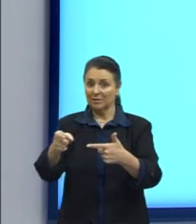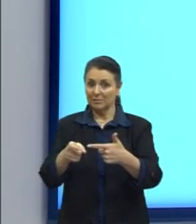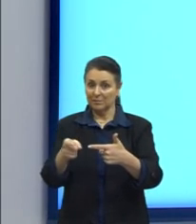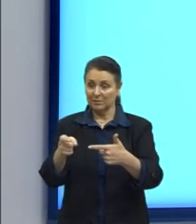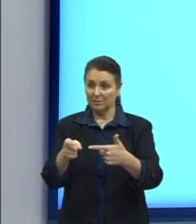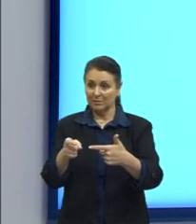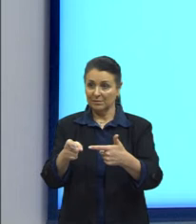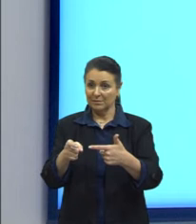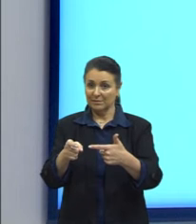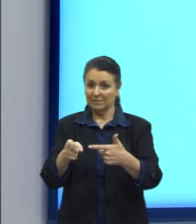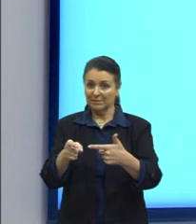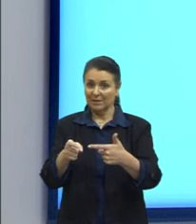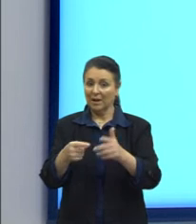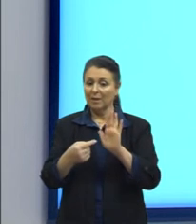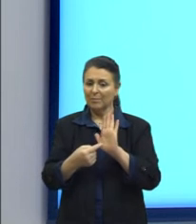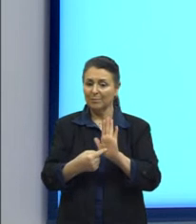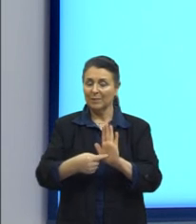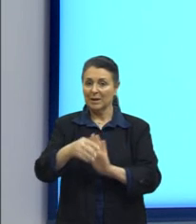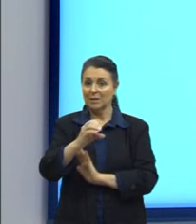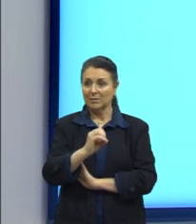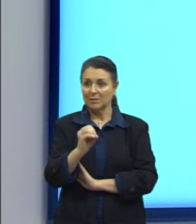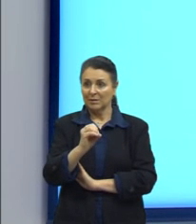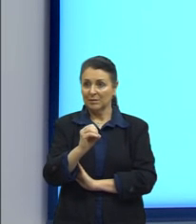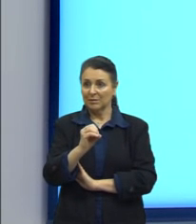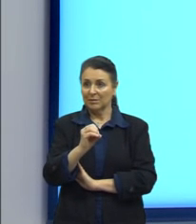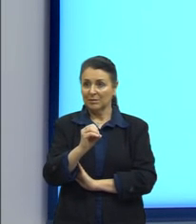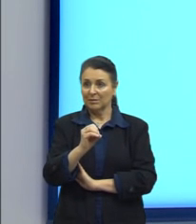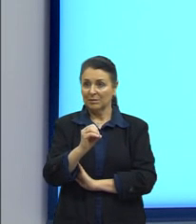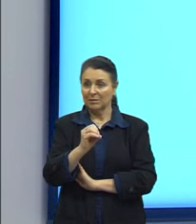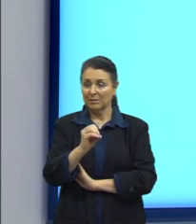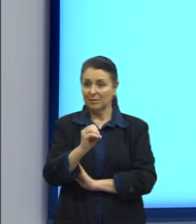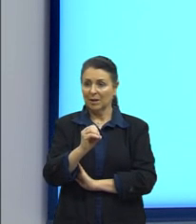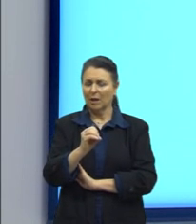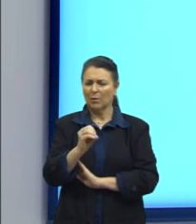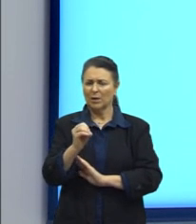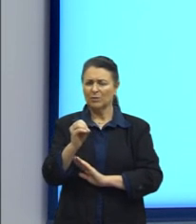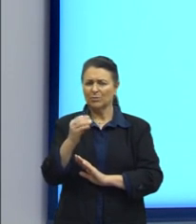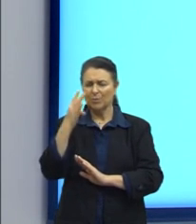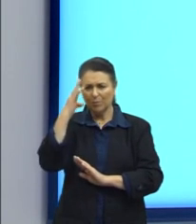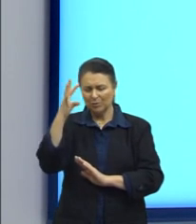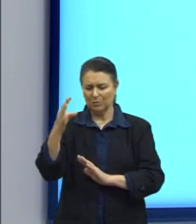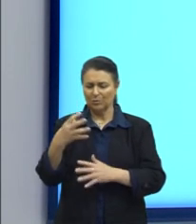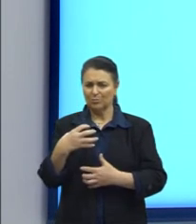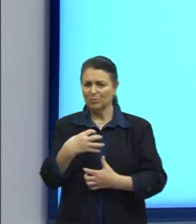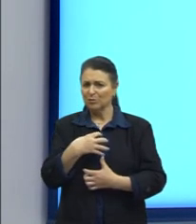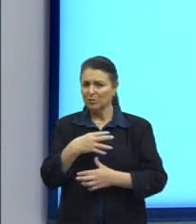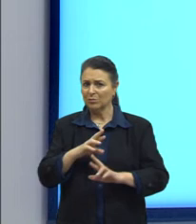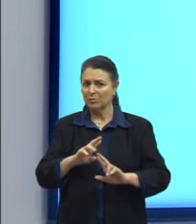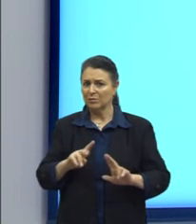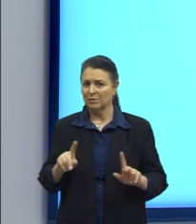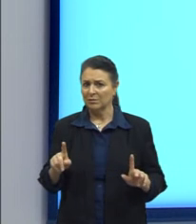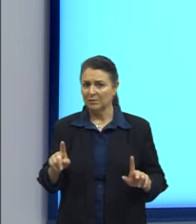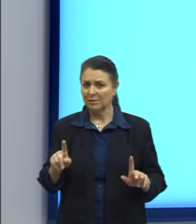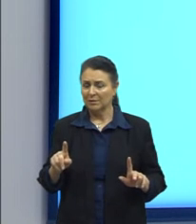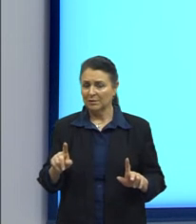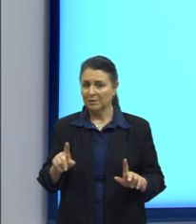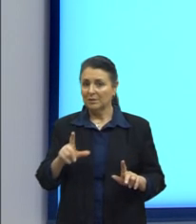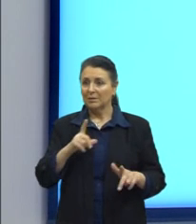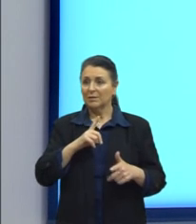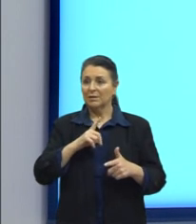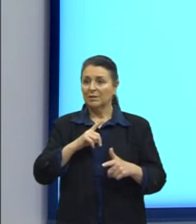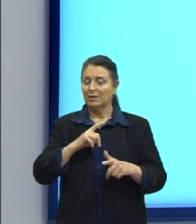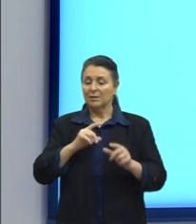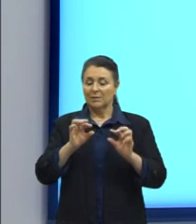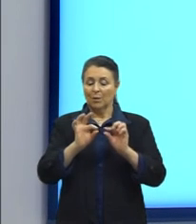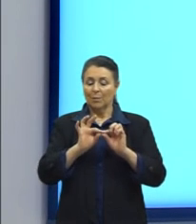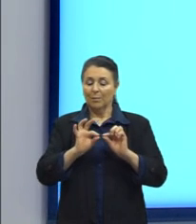esse zero tá E aí aqui a gente já pode imaginar talvez algum formato né Eu Vou traçar